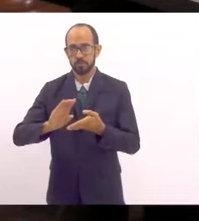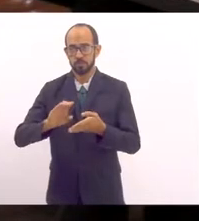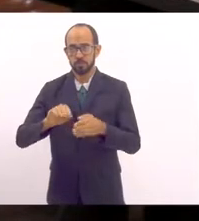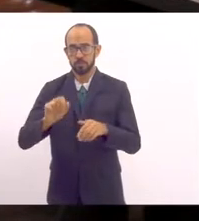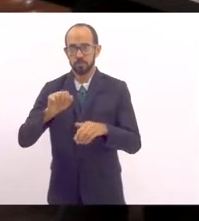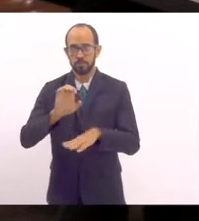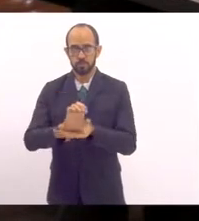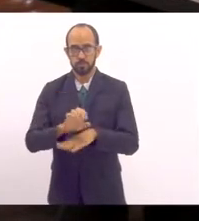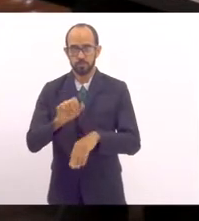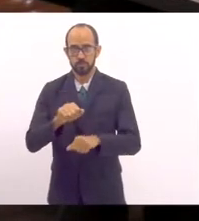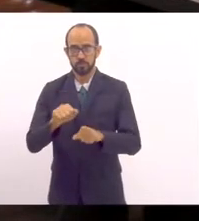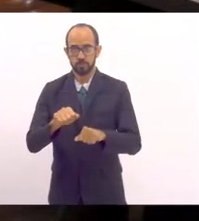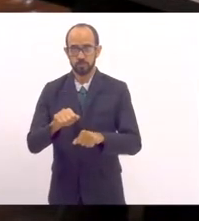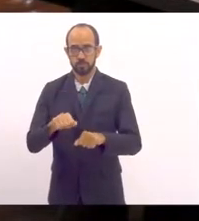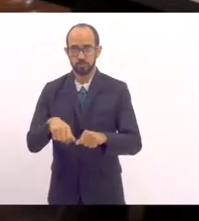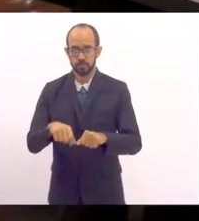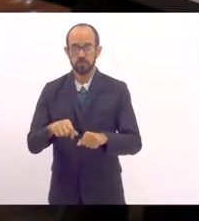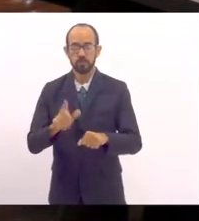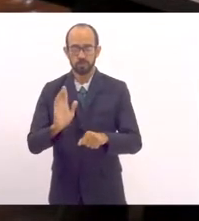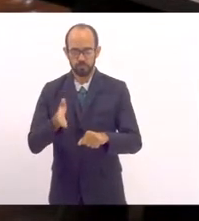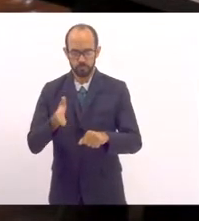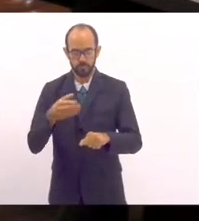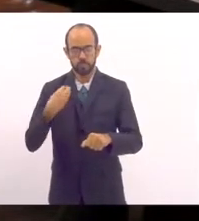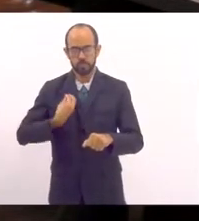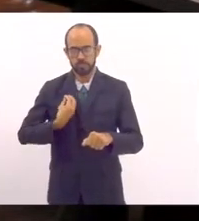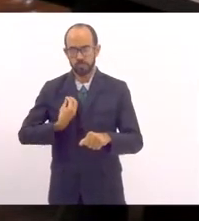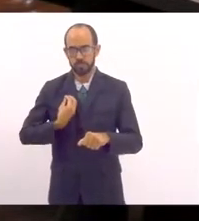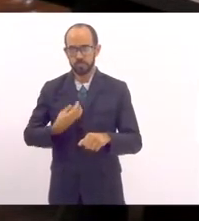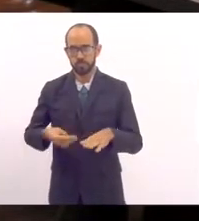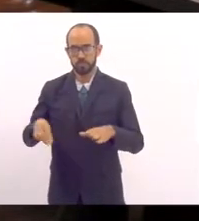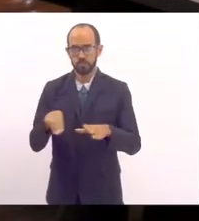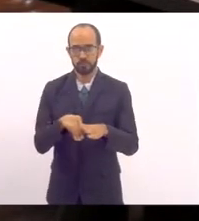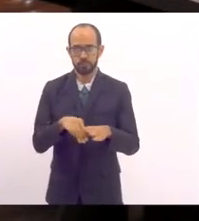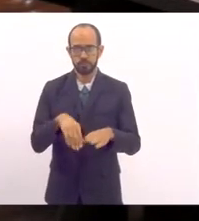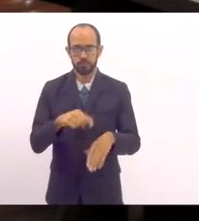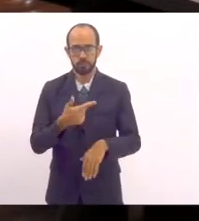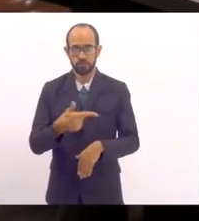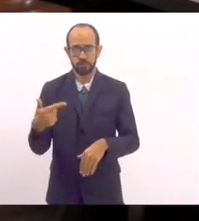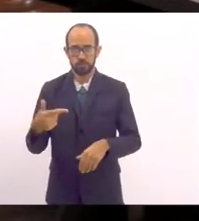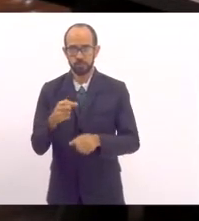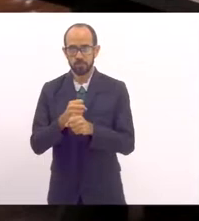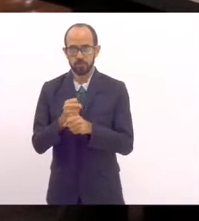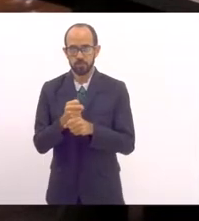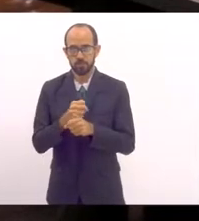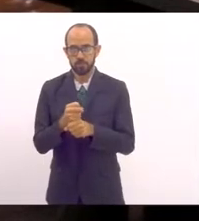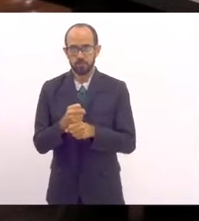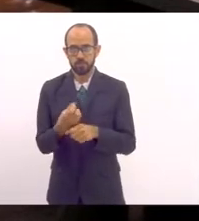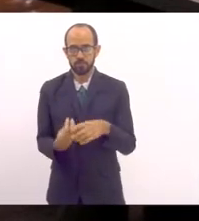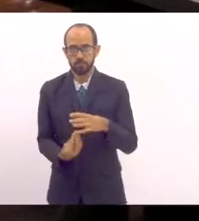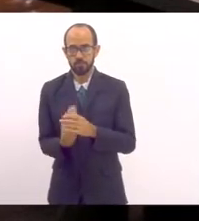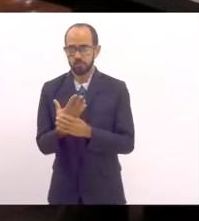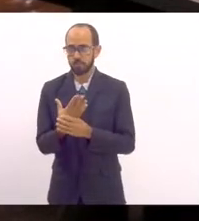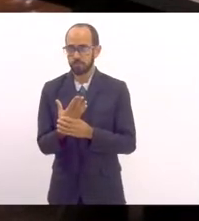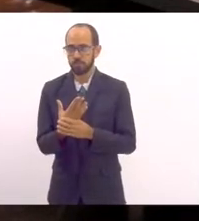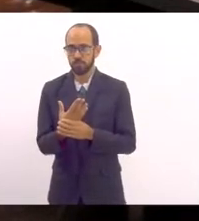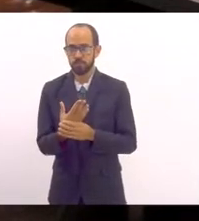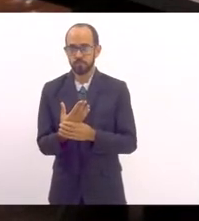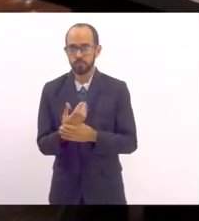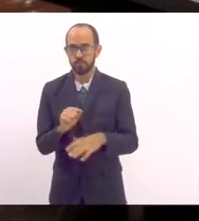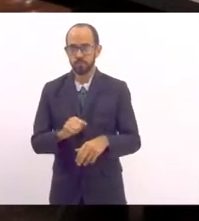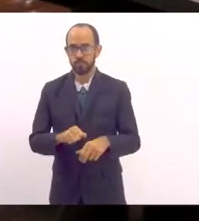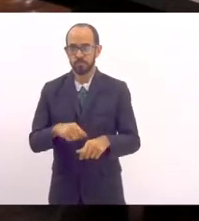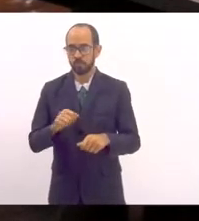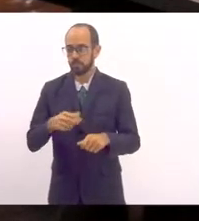já estava lá como membro do Conselho. É um órgão que tem 22 anos de fundação, e hoje eu estou aqui